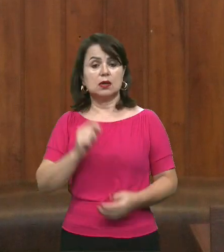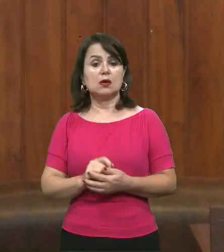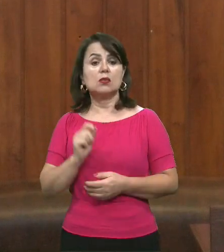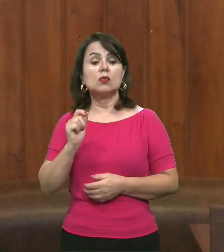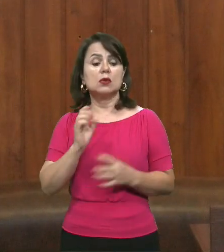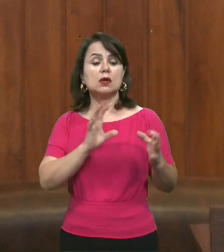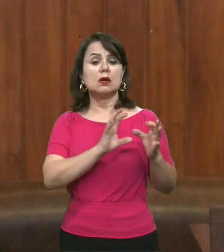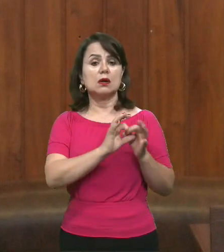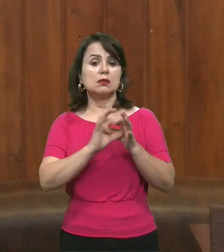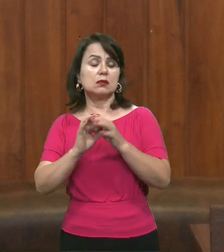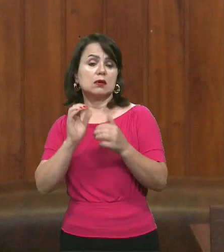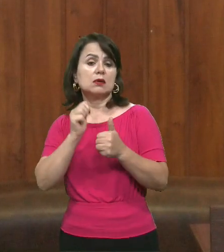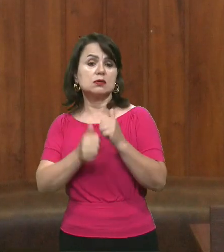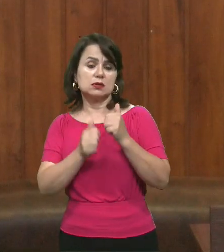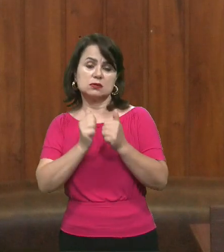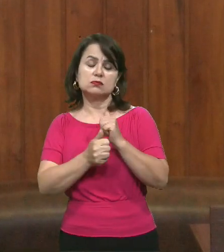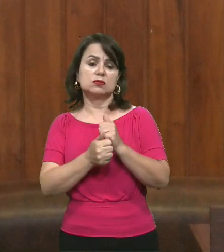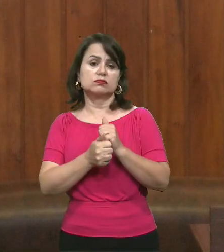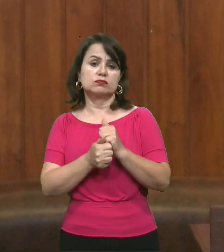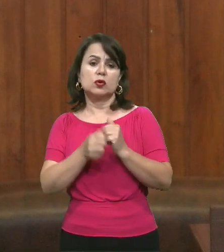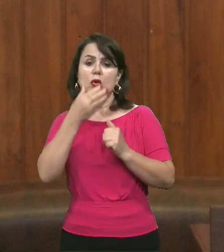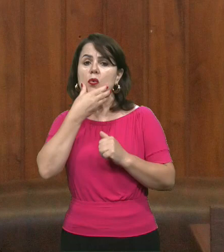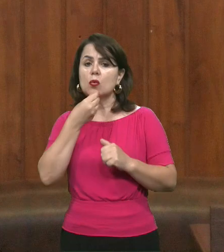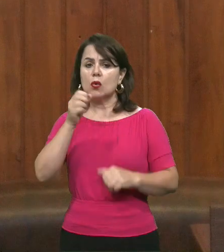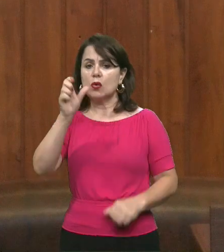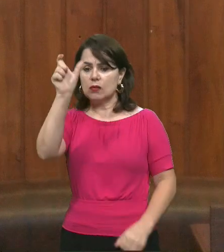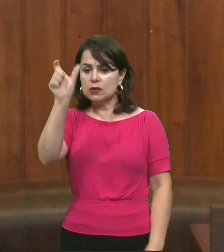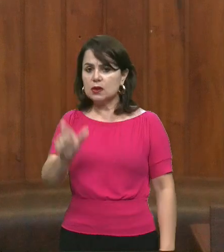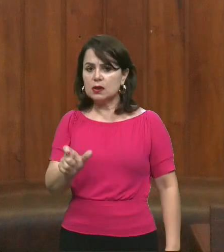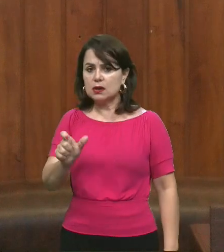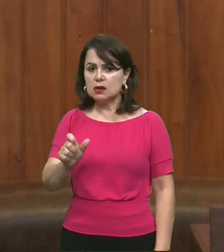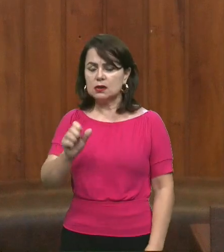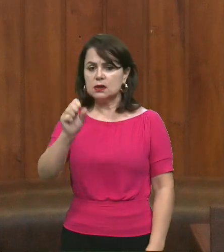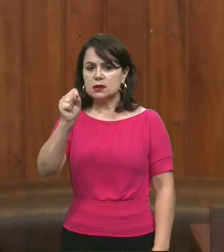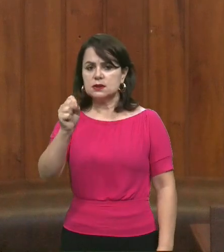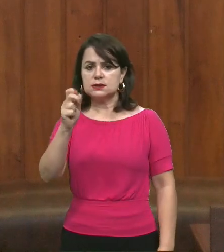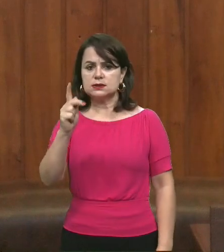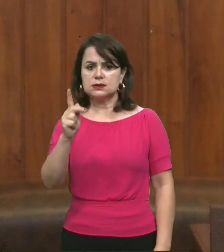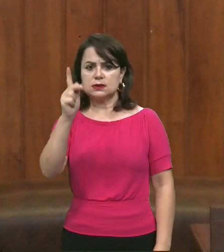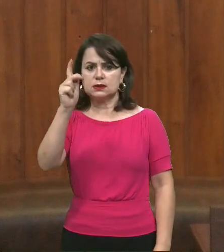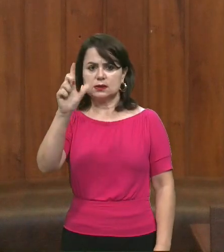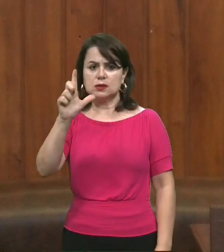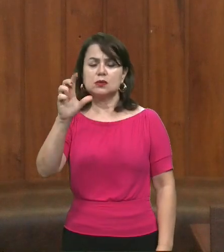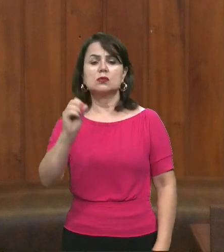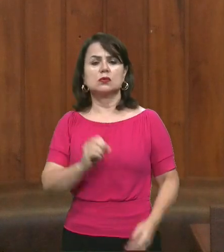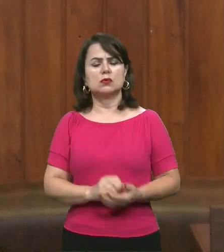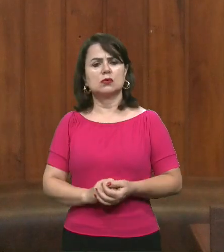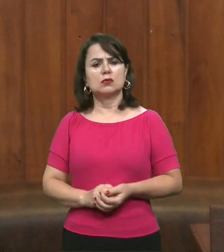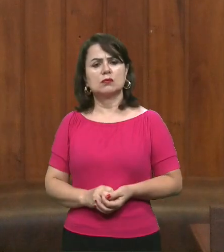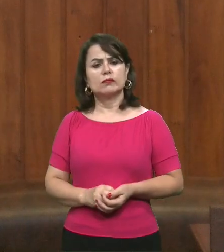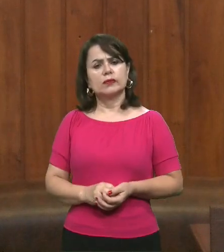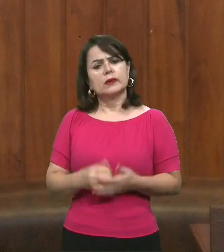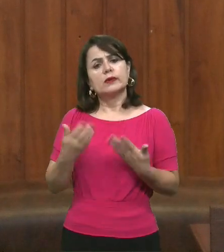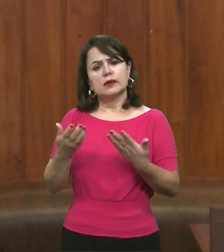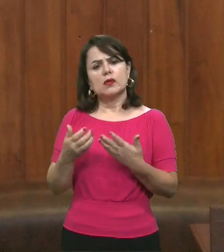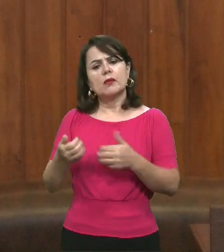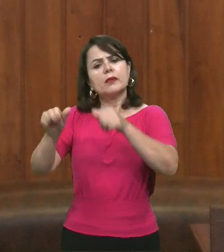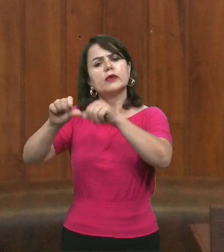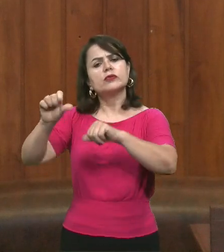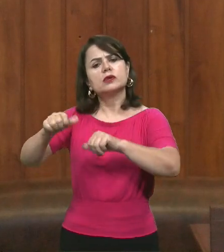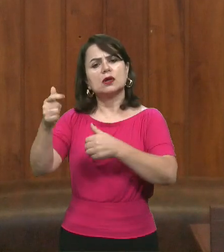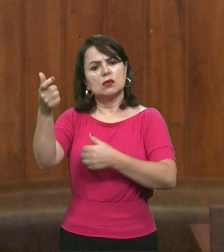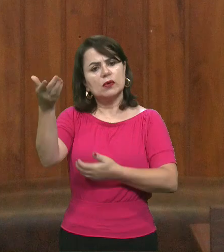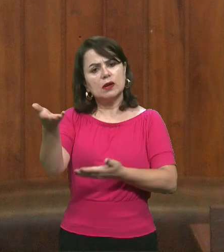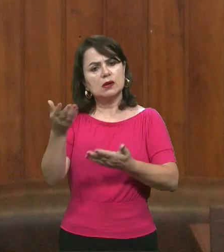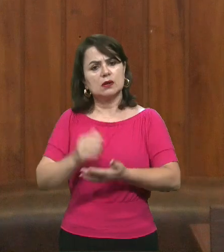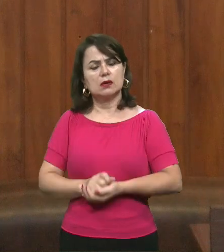e com o esquilo. Aí fala, mas é o Gastão, é o secretário. Nada disso, não tem nada de secretário. Quem